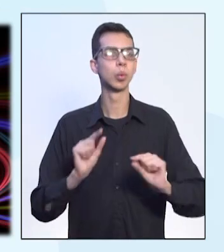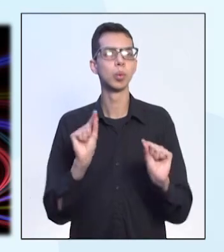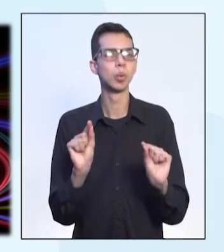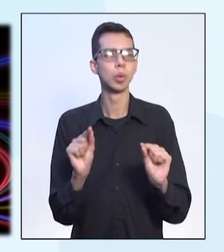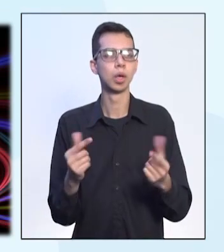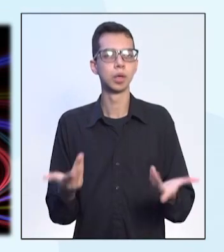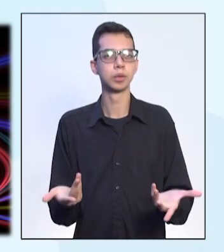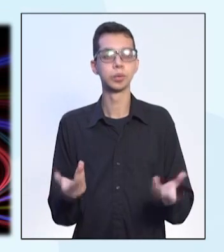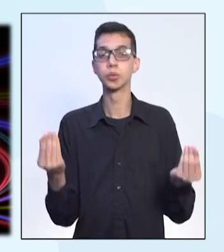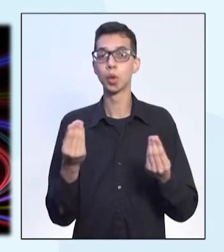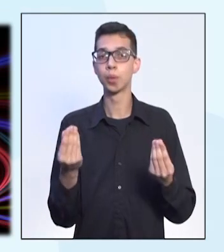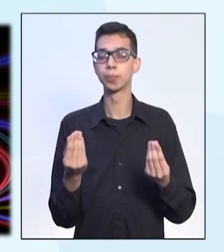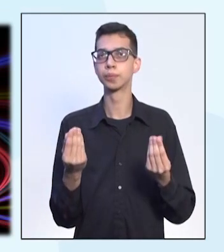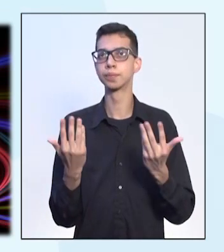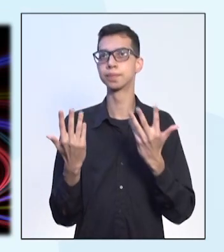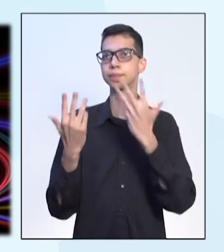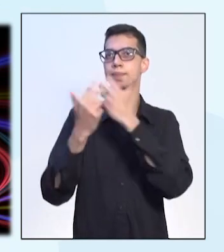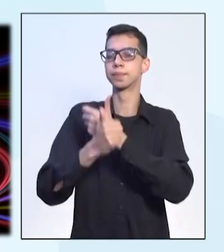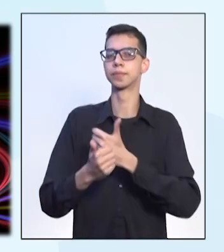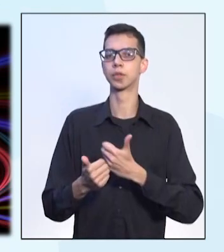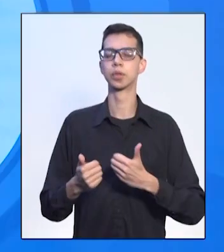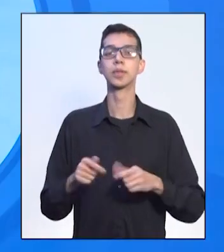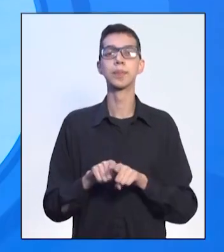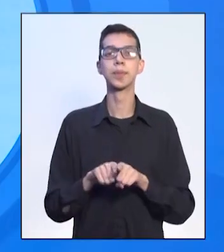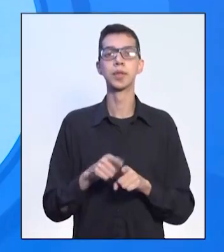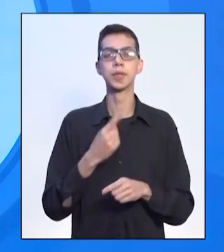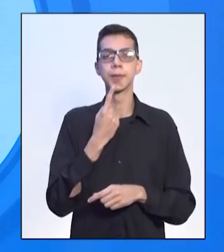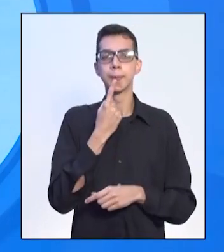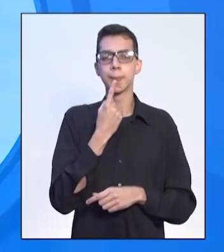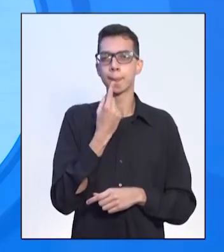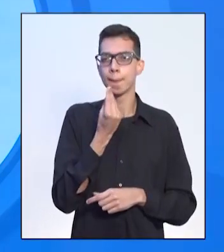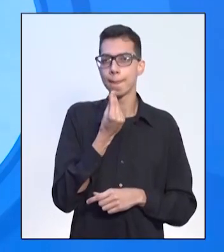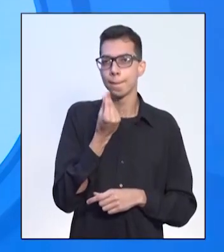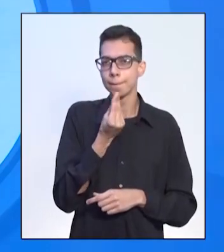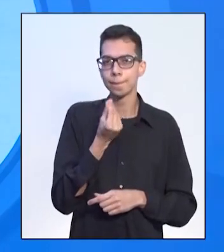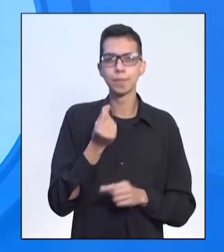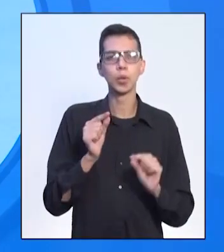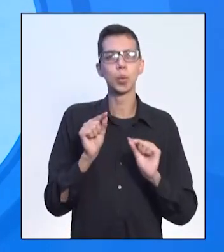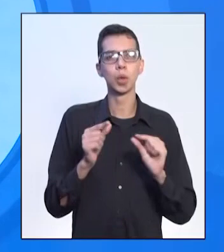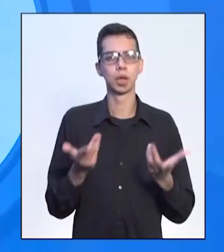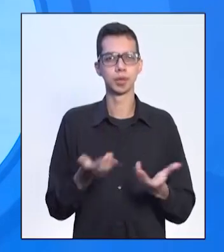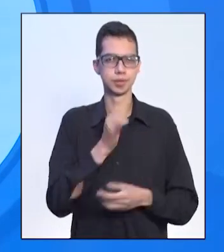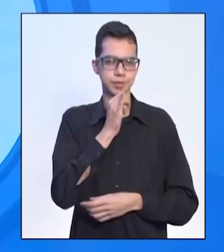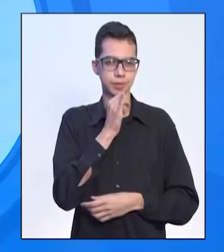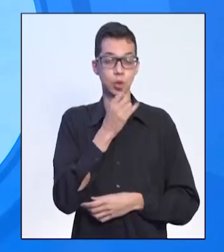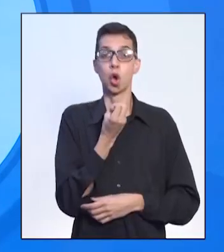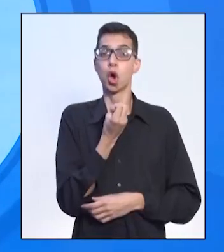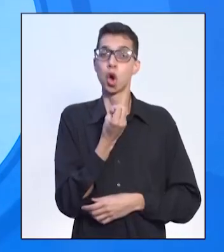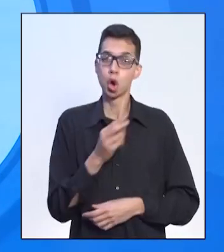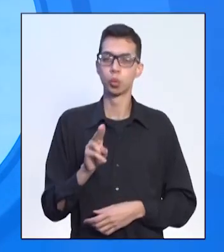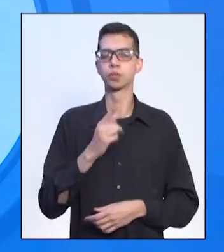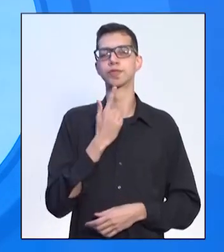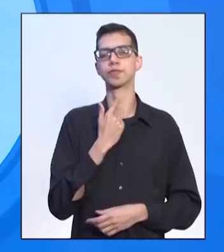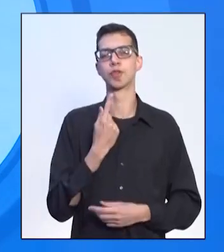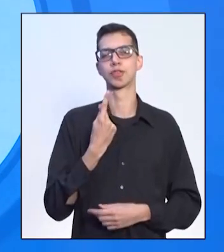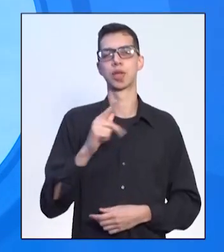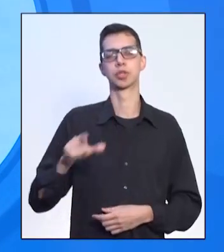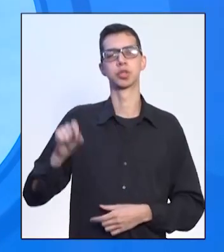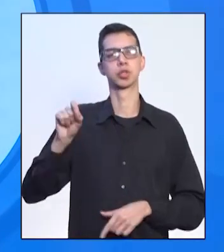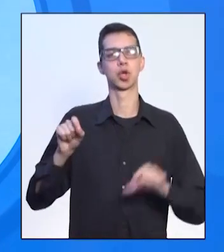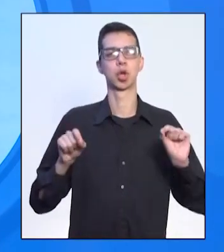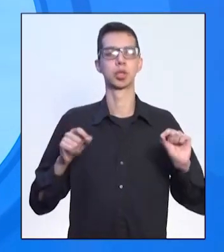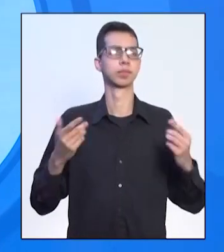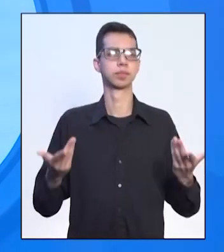E quais são os fundamentos do gosto? Né? A gente já ouviu aquela expressão, né? Gosto não se discute. Por que não se discute? O que é